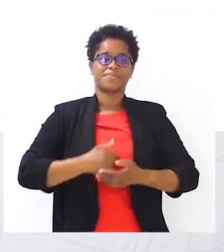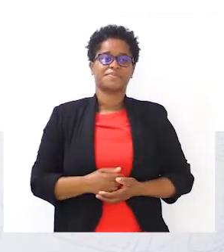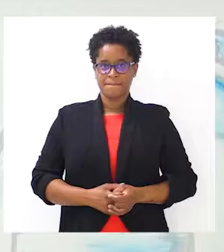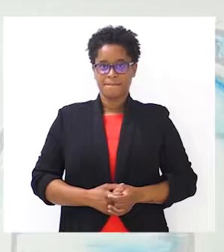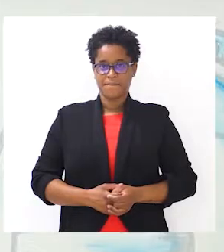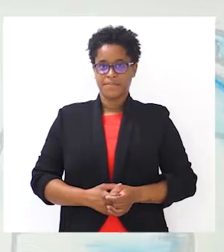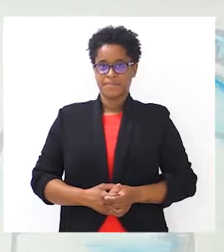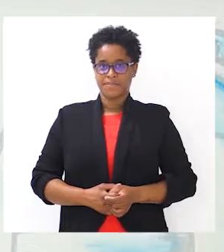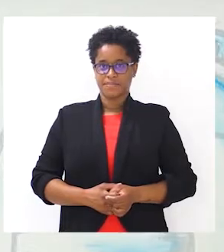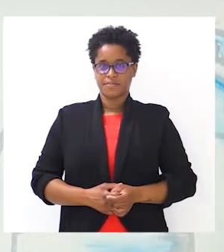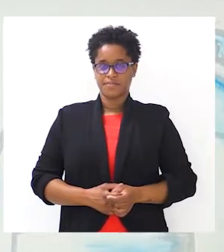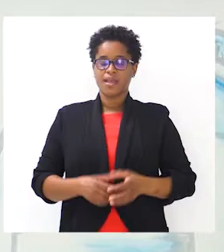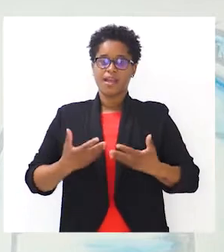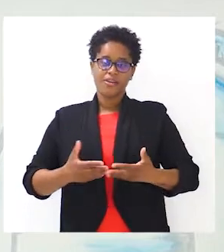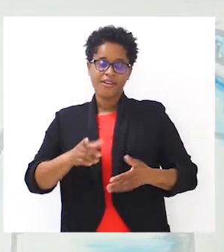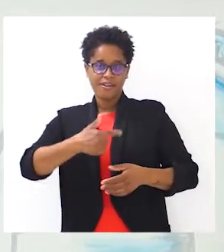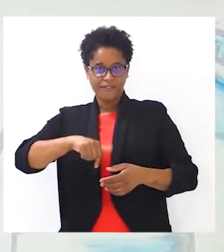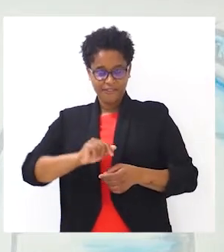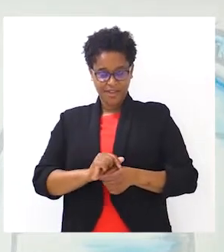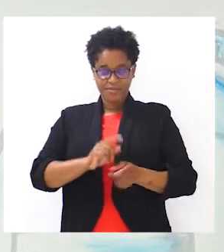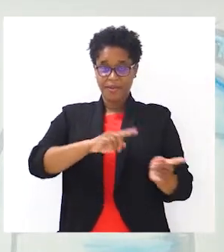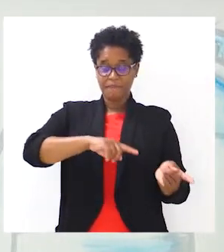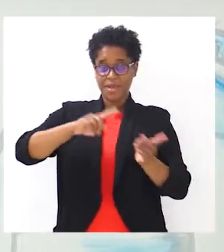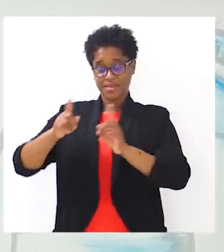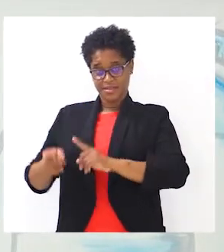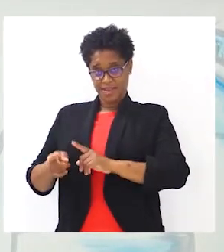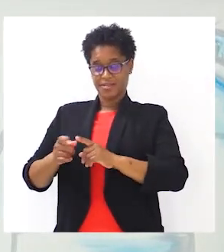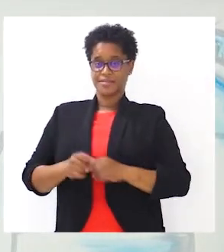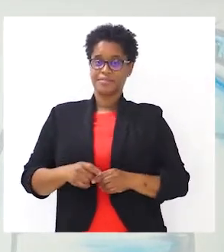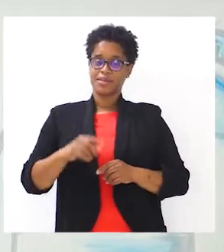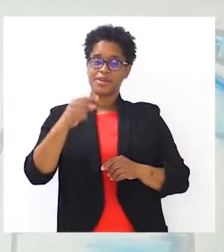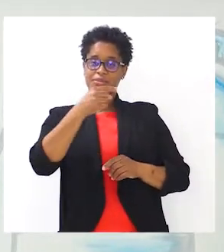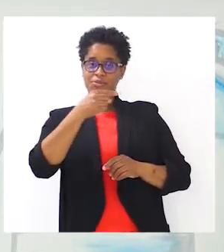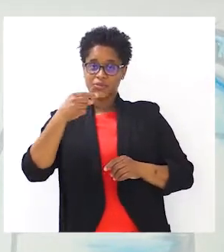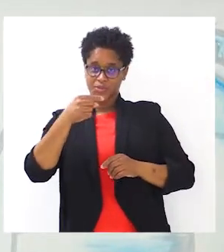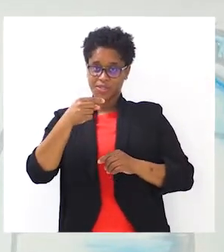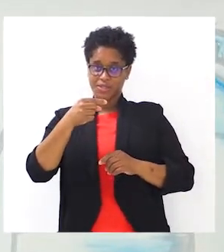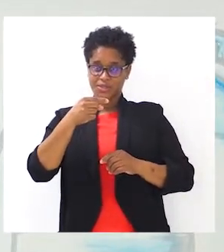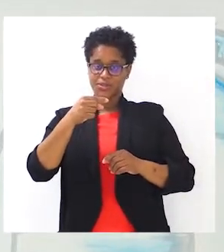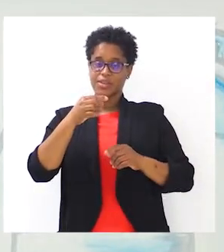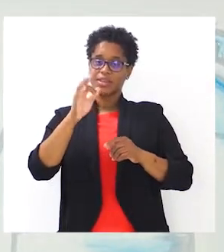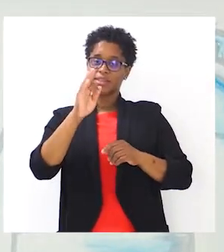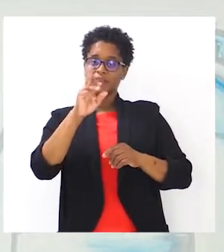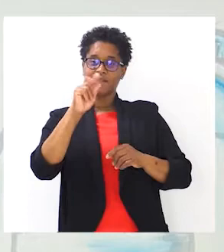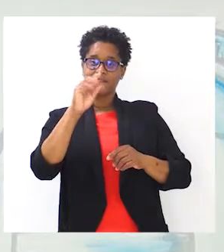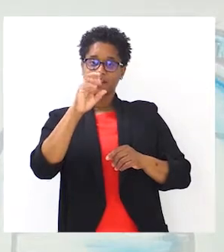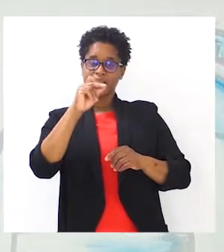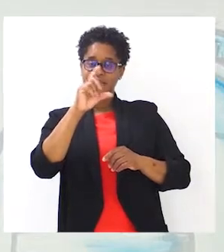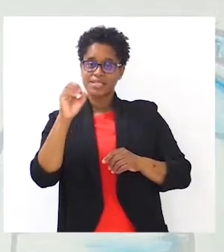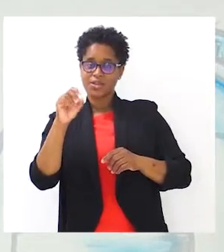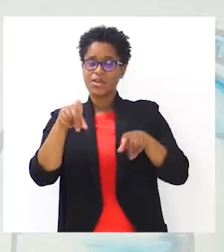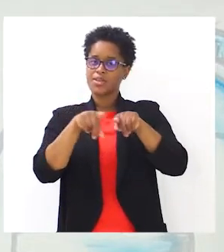Ok? Vamos agora passar para subtração de fração